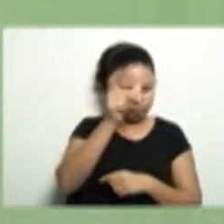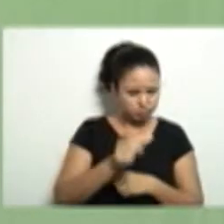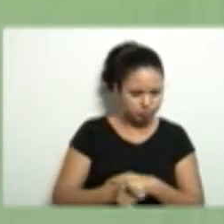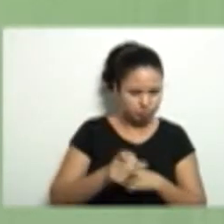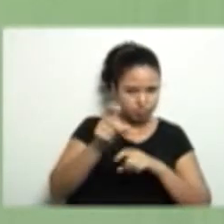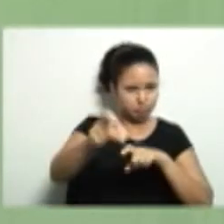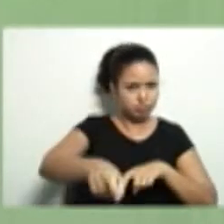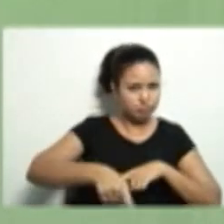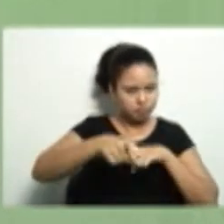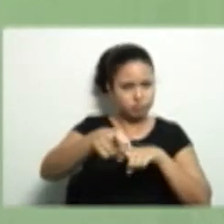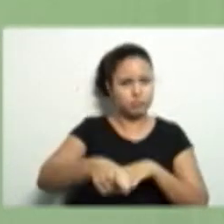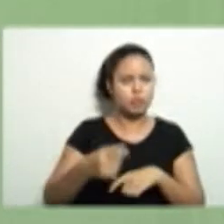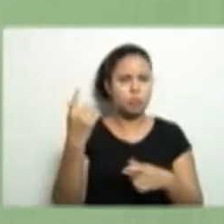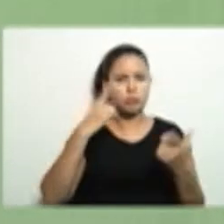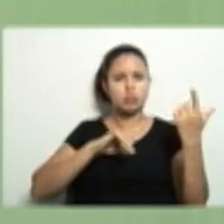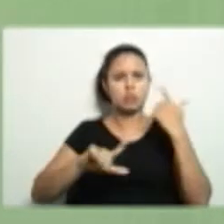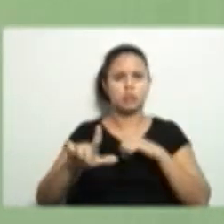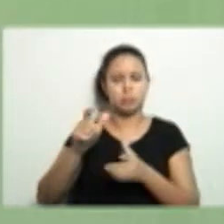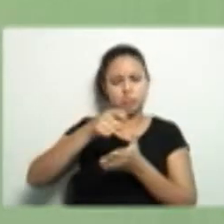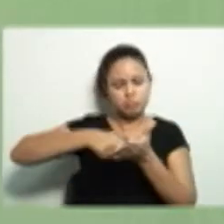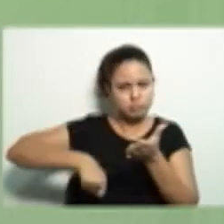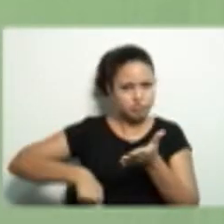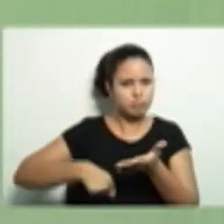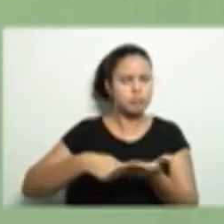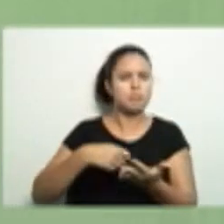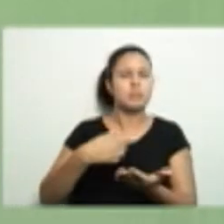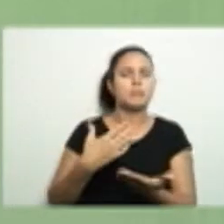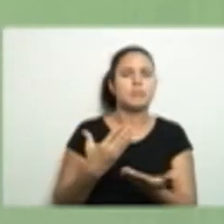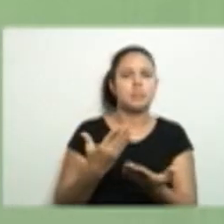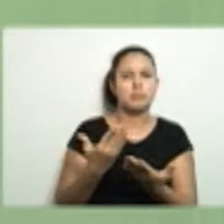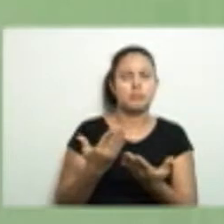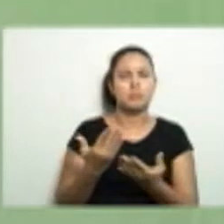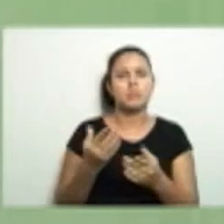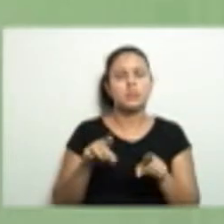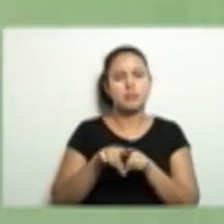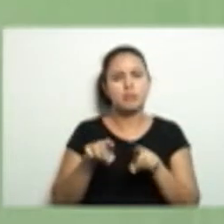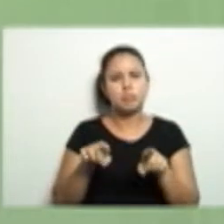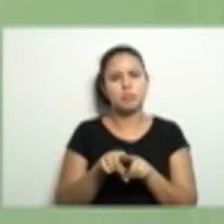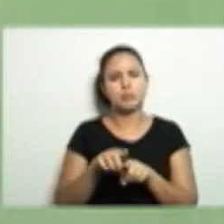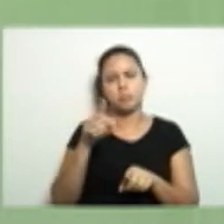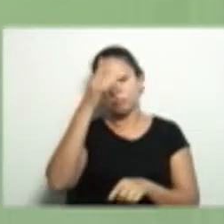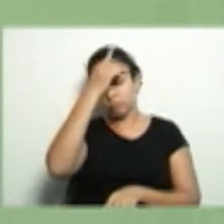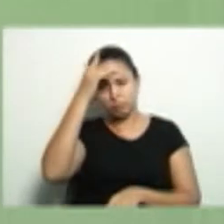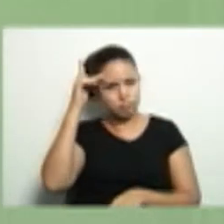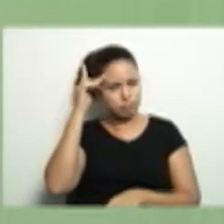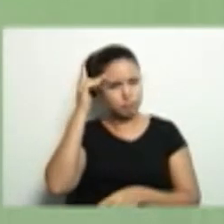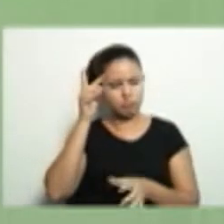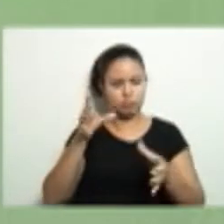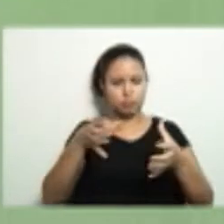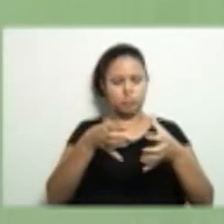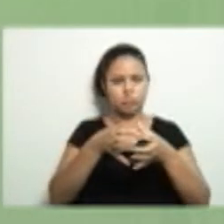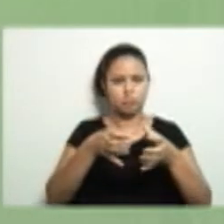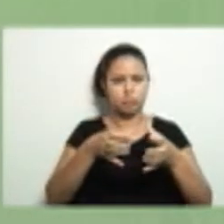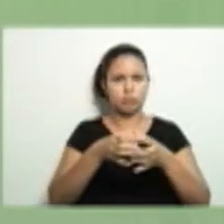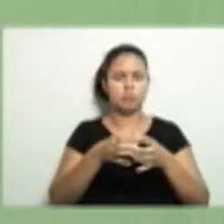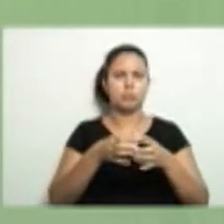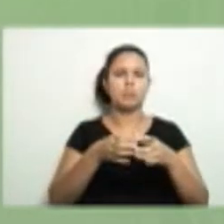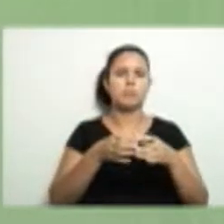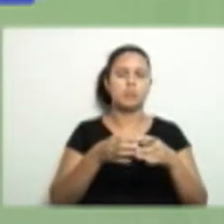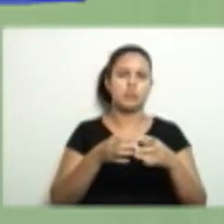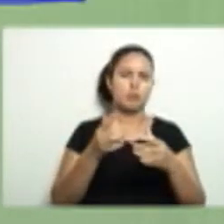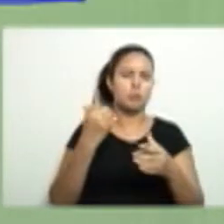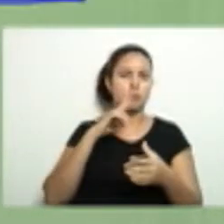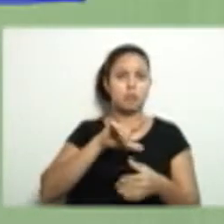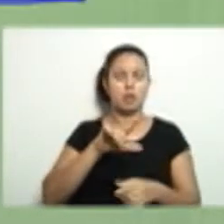tem direito. Para os beneficiários da reforma agrária e do crédito fundiário, o agricultor